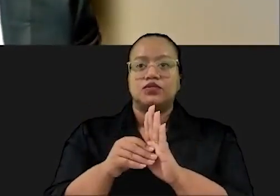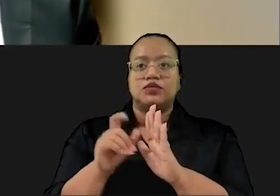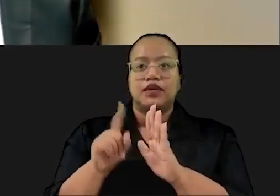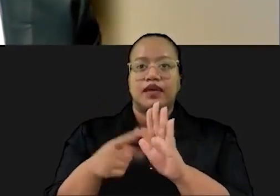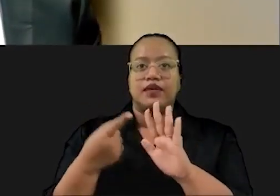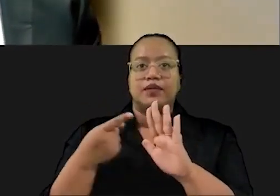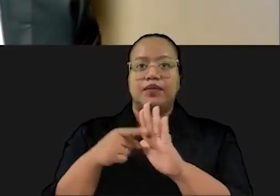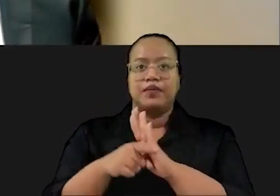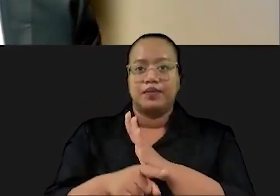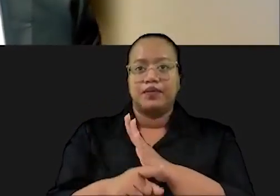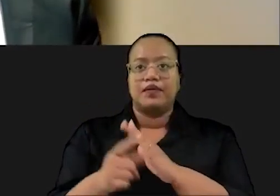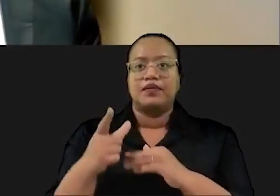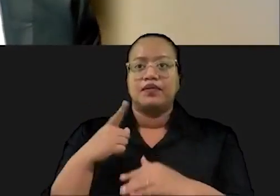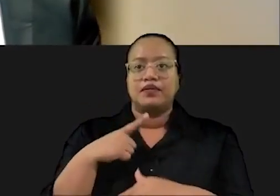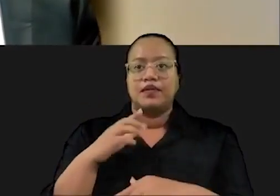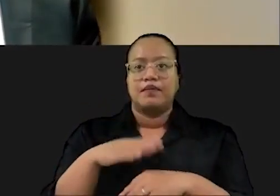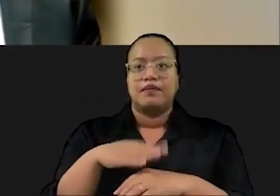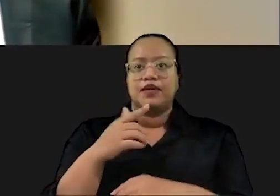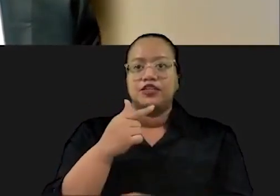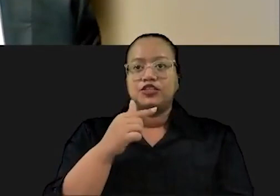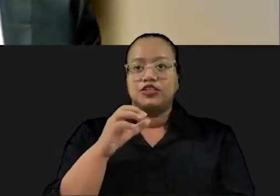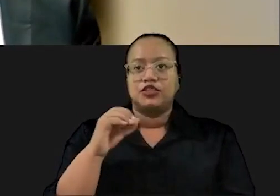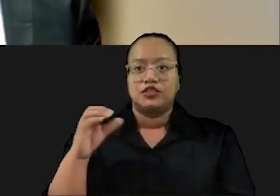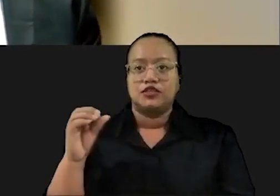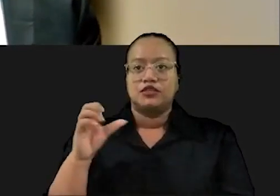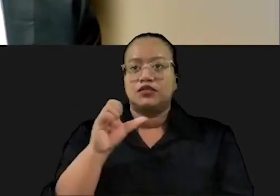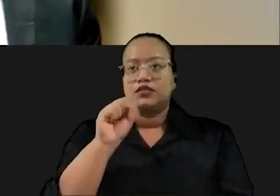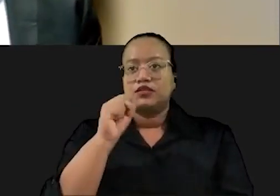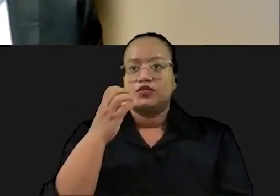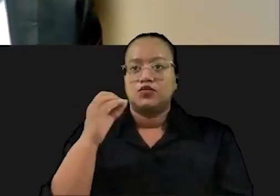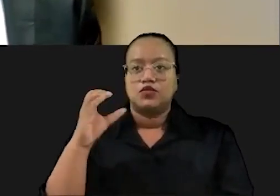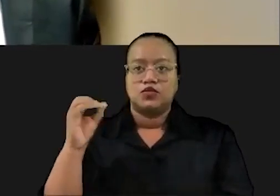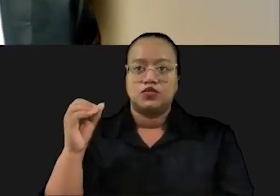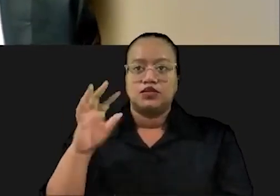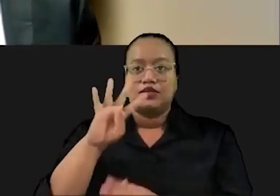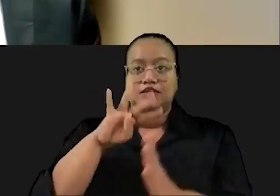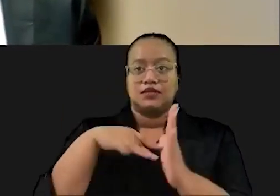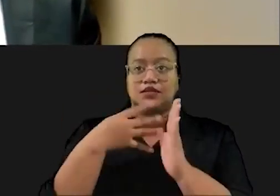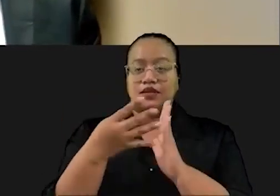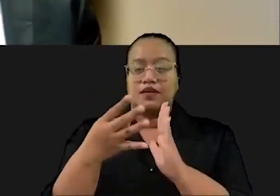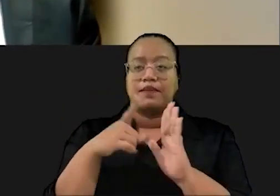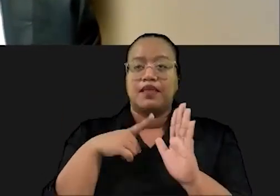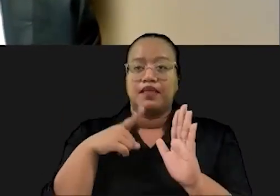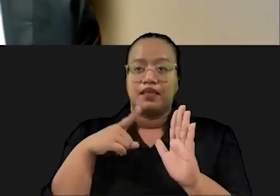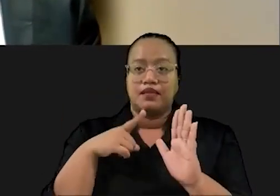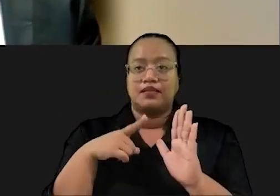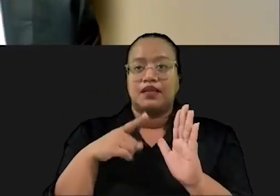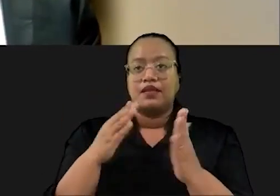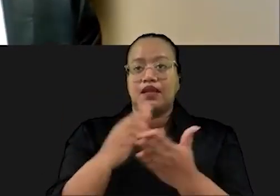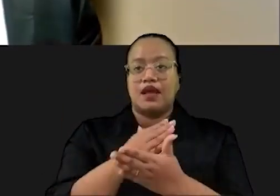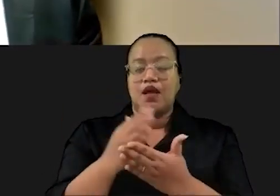700, 800 tabelas, né? E muitas delas, assim, provisórias, não documentadas, né?